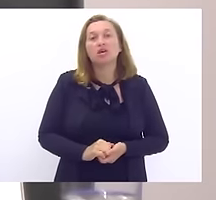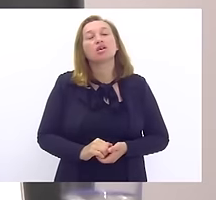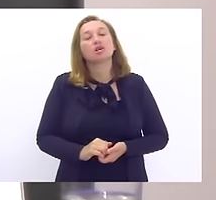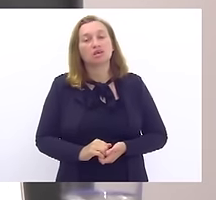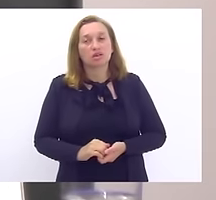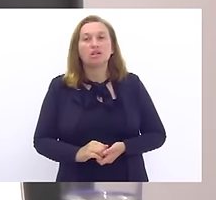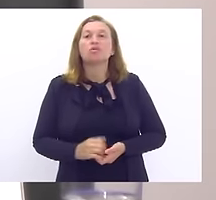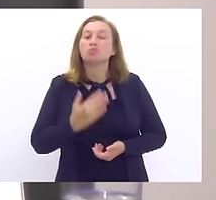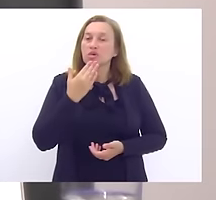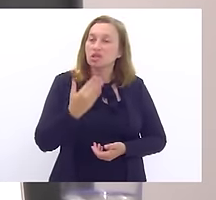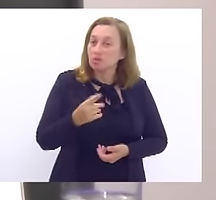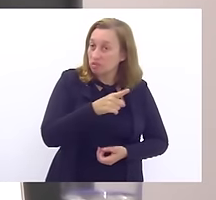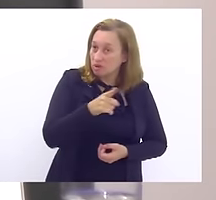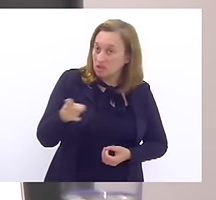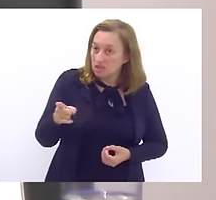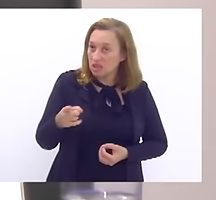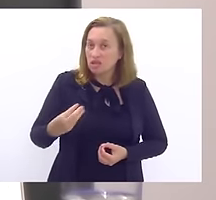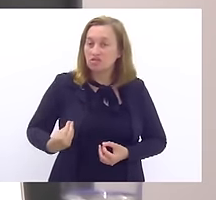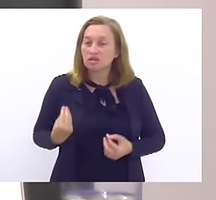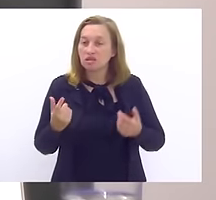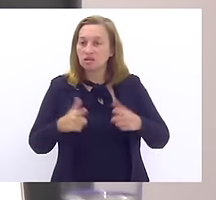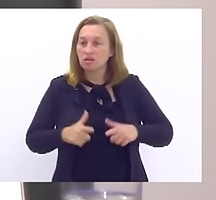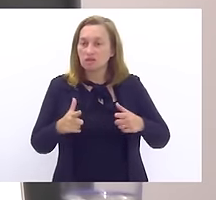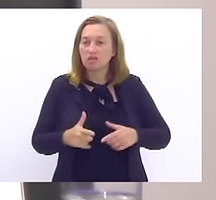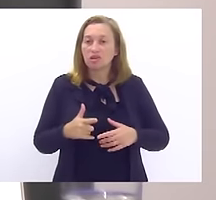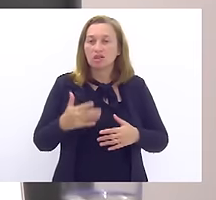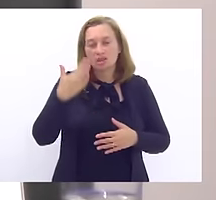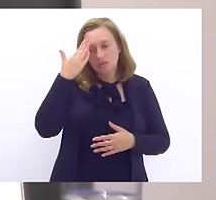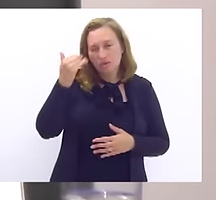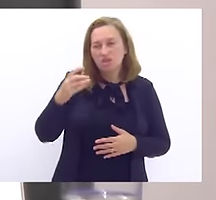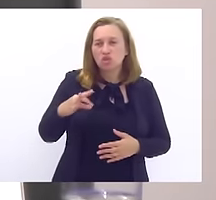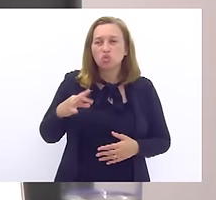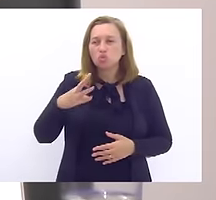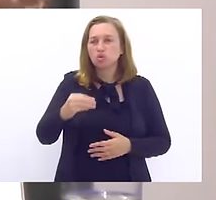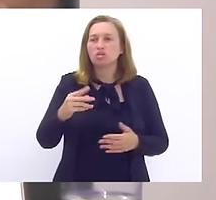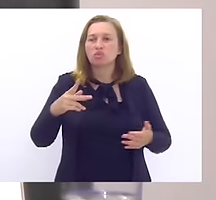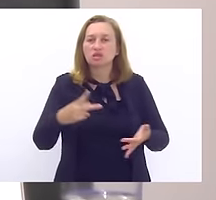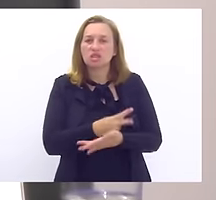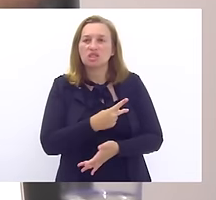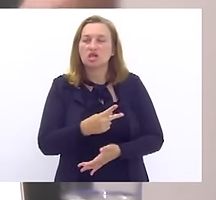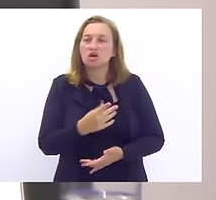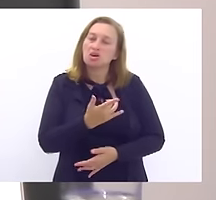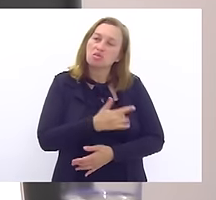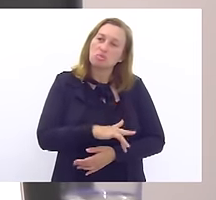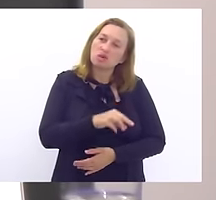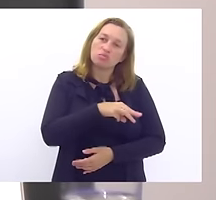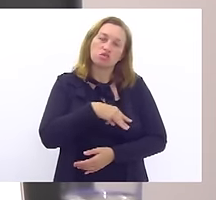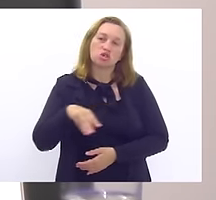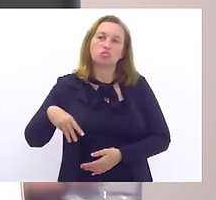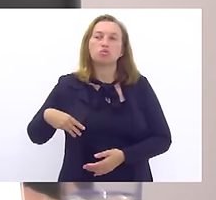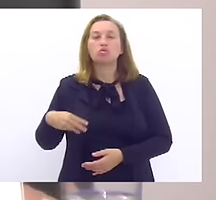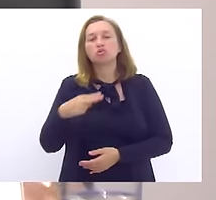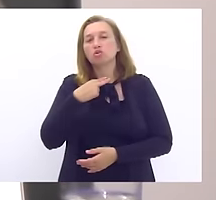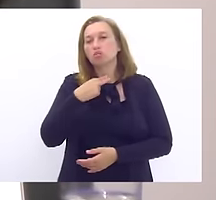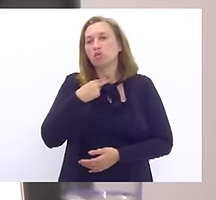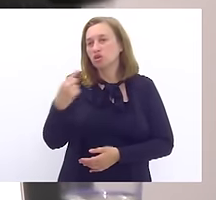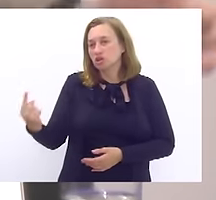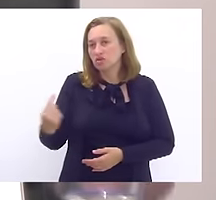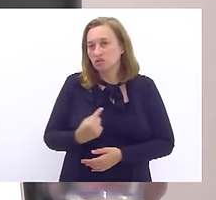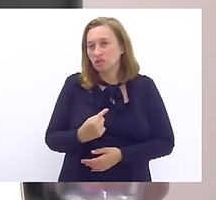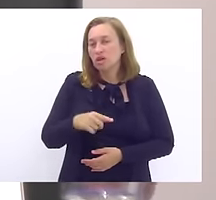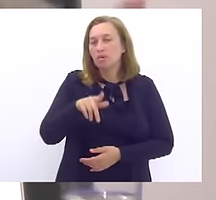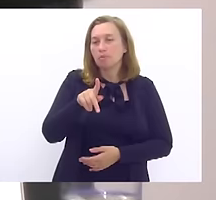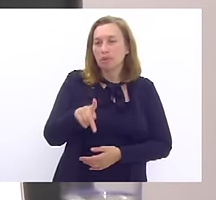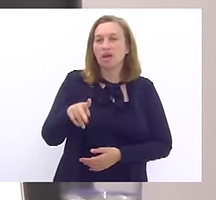que você estivessem presente que tomasse nota de tudo que Ouviu né pena que o ministério público não se faz presente a